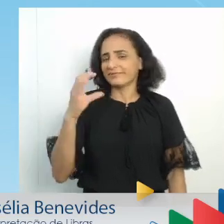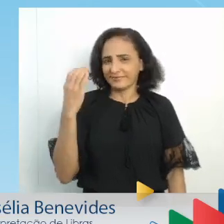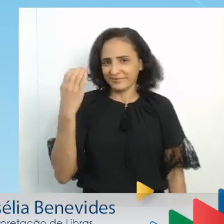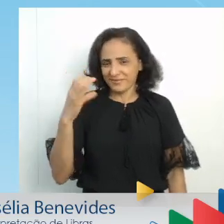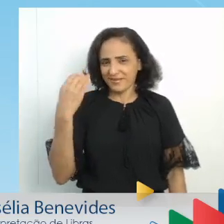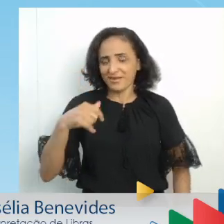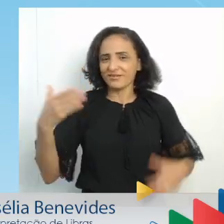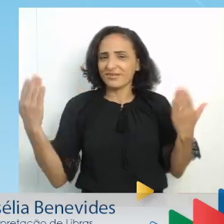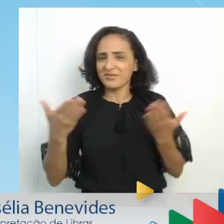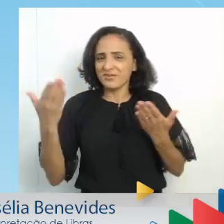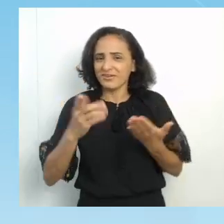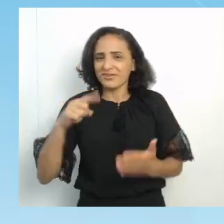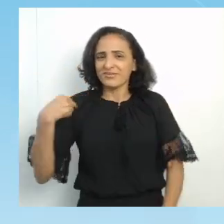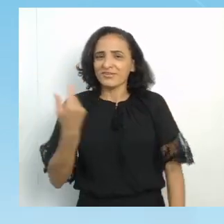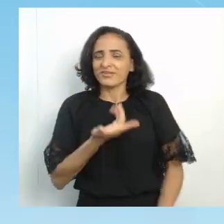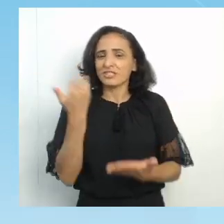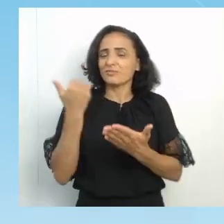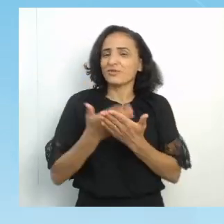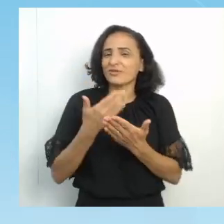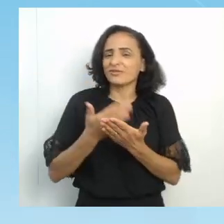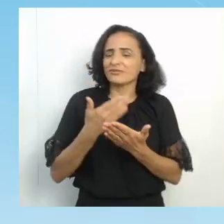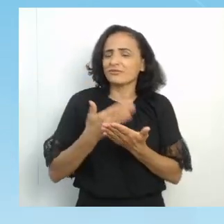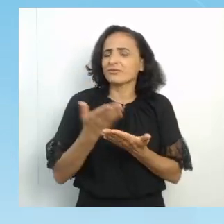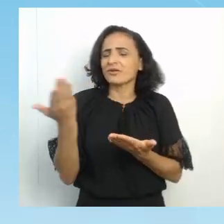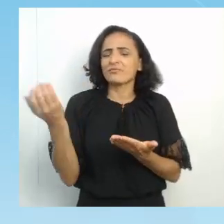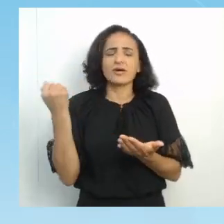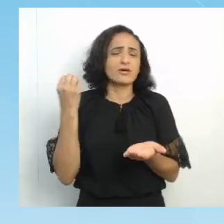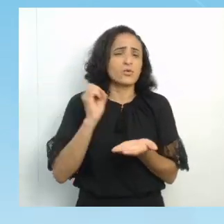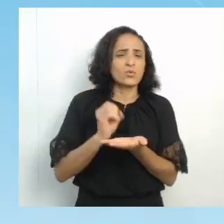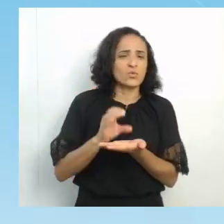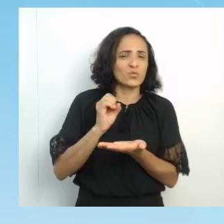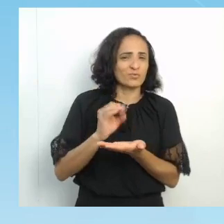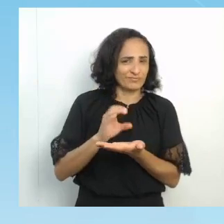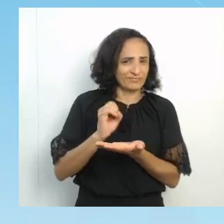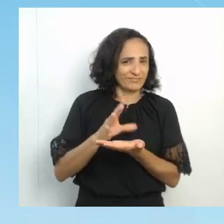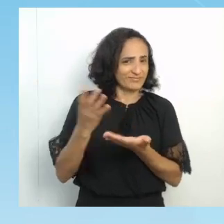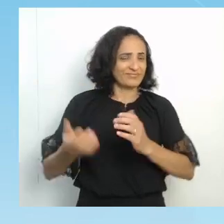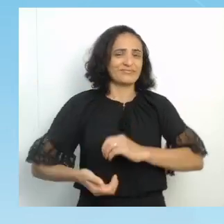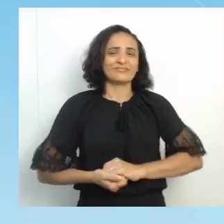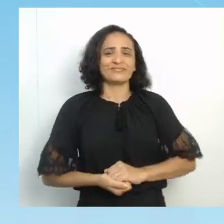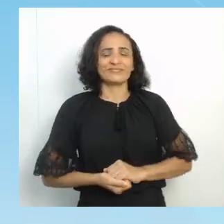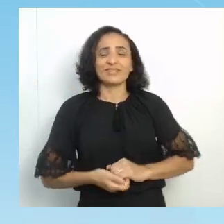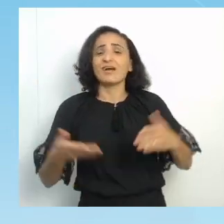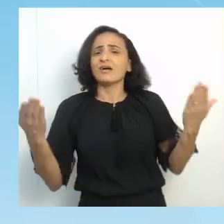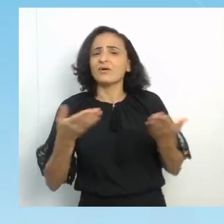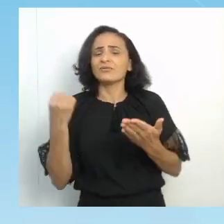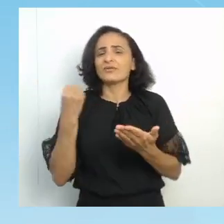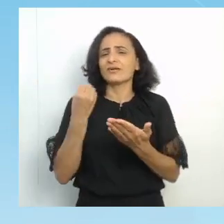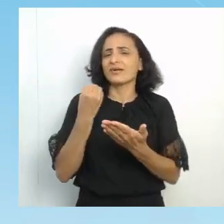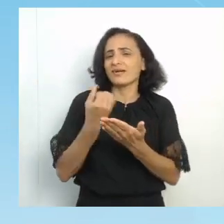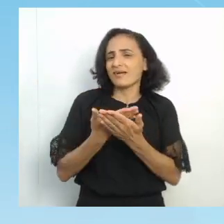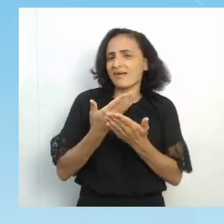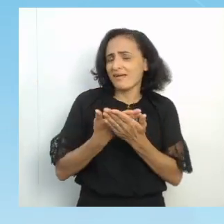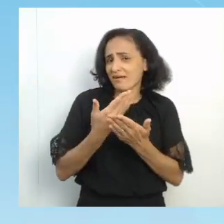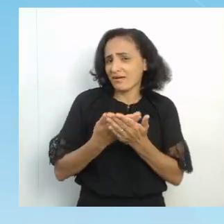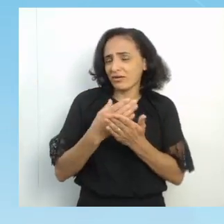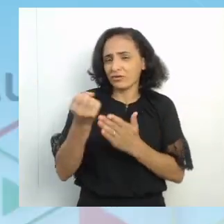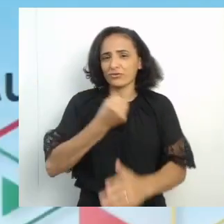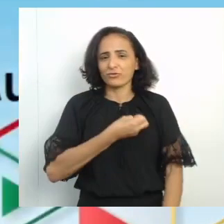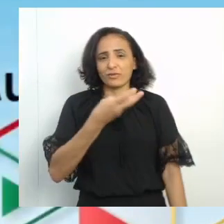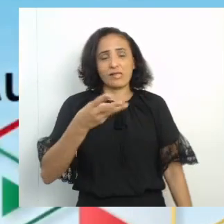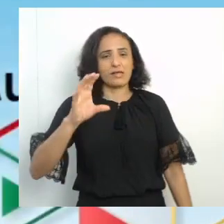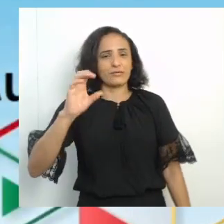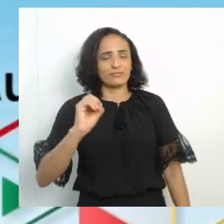hoje nós iremos começar mais uma aula do EducaPE. Hoje é a aula de número 30. O